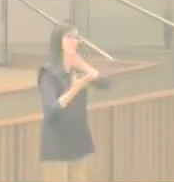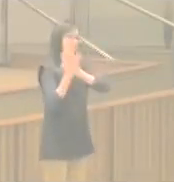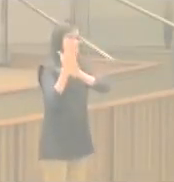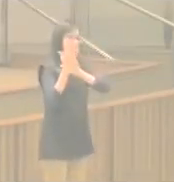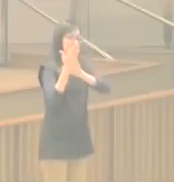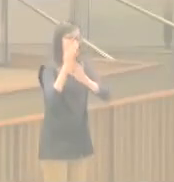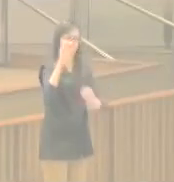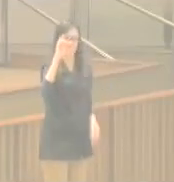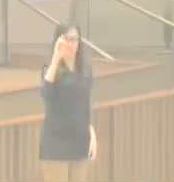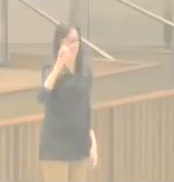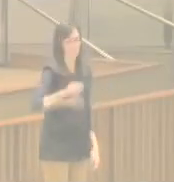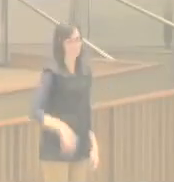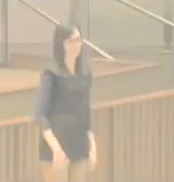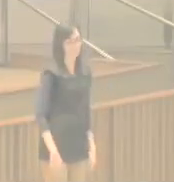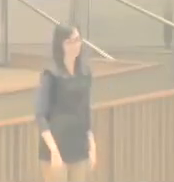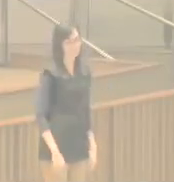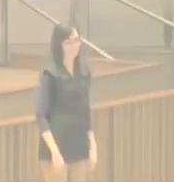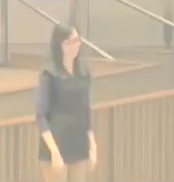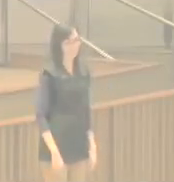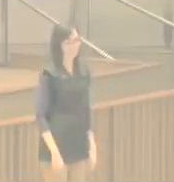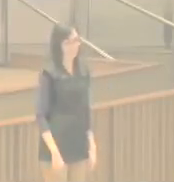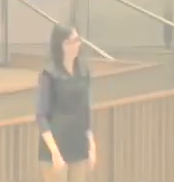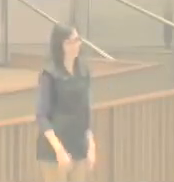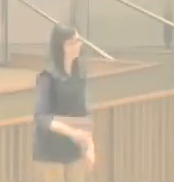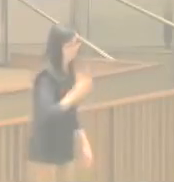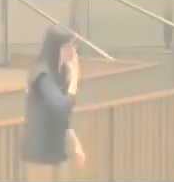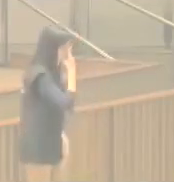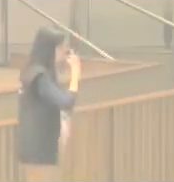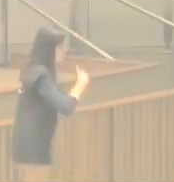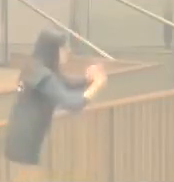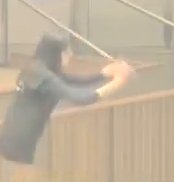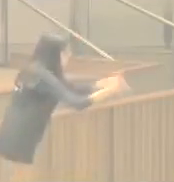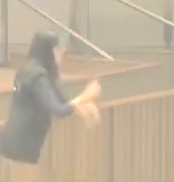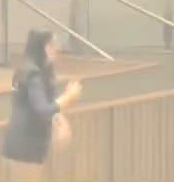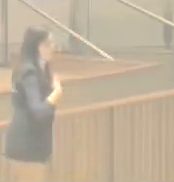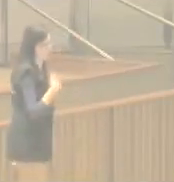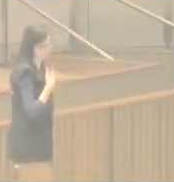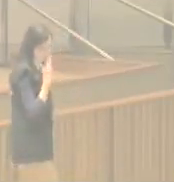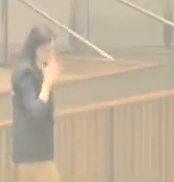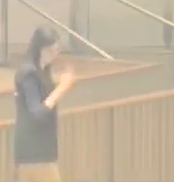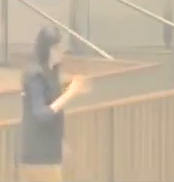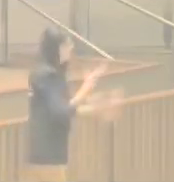dEle. E então ele começa. E eu acho que naquela hora